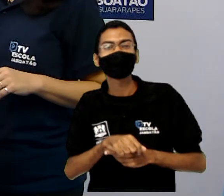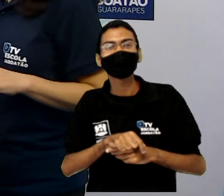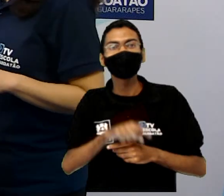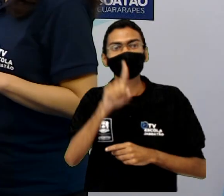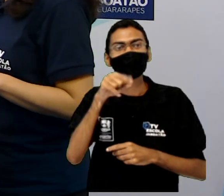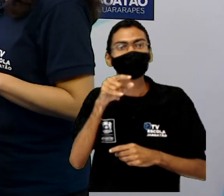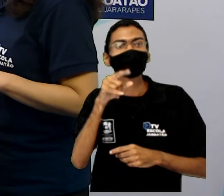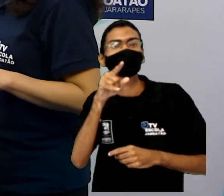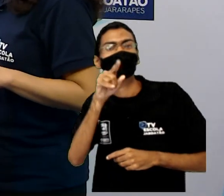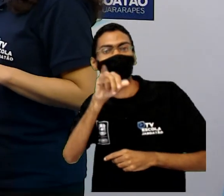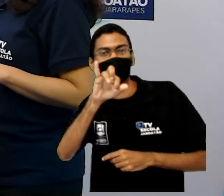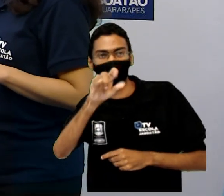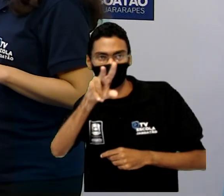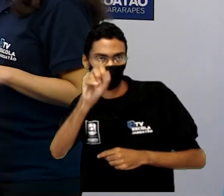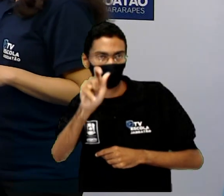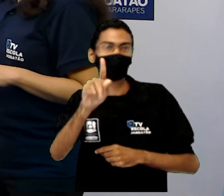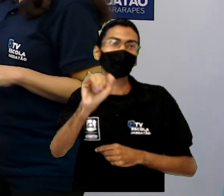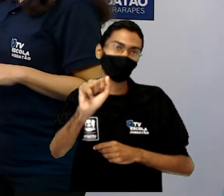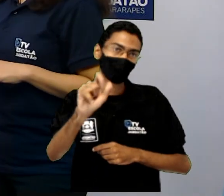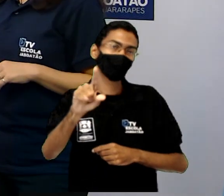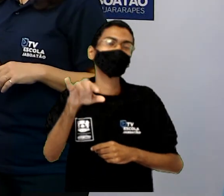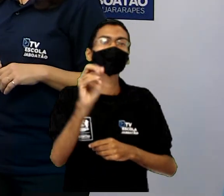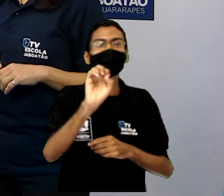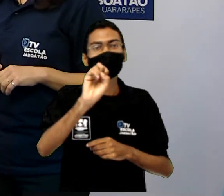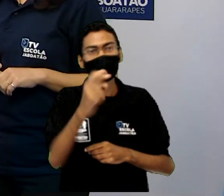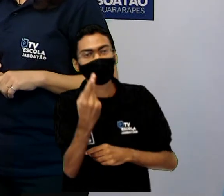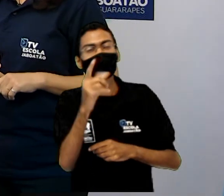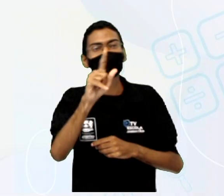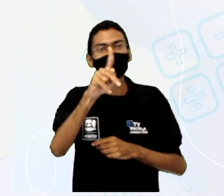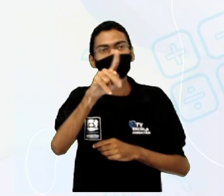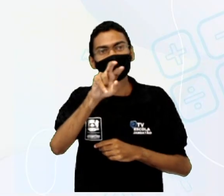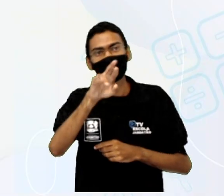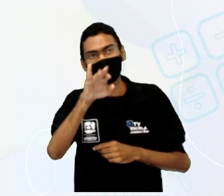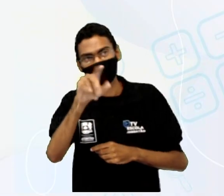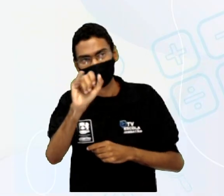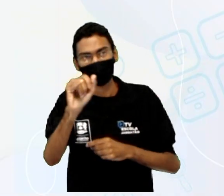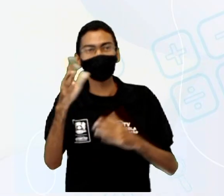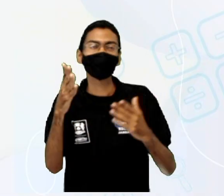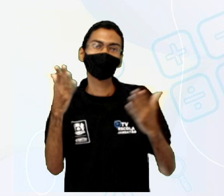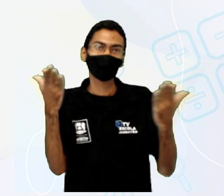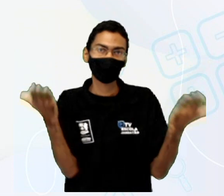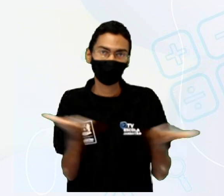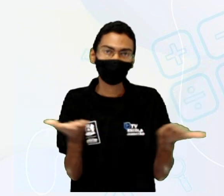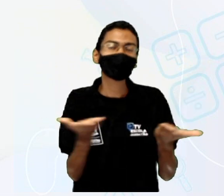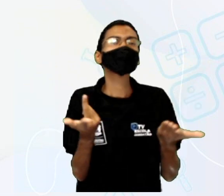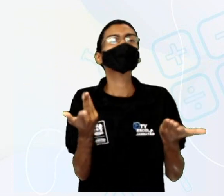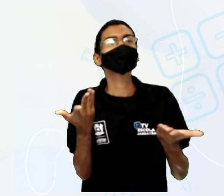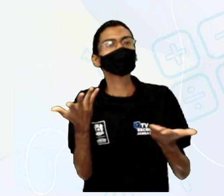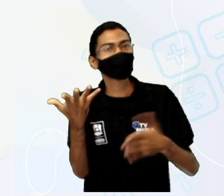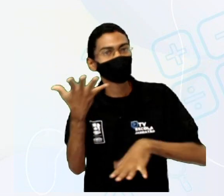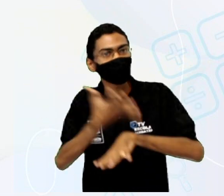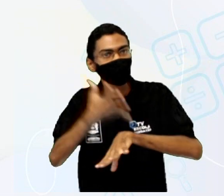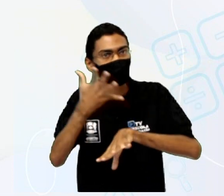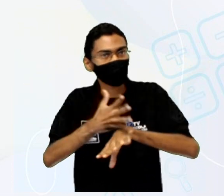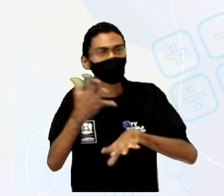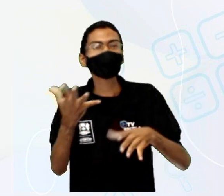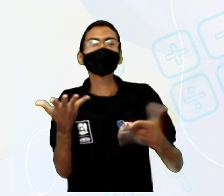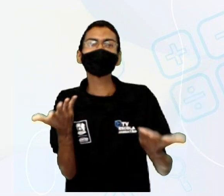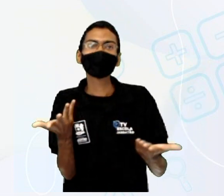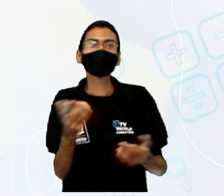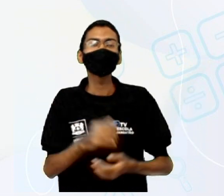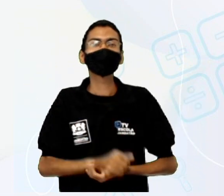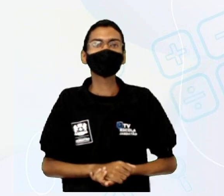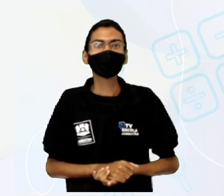ok? Agora a gente vai fazer um exercício, vocês em casa e eu aqui no estúdio.